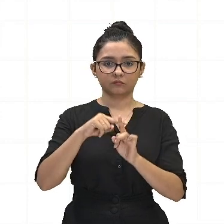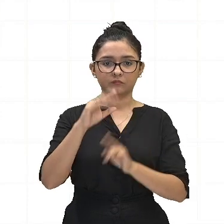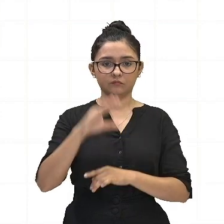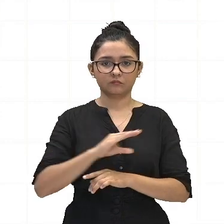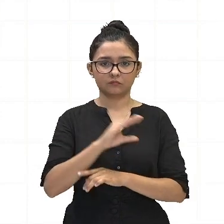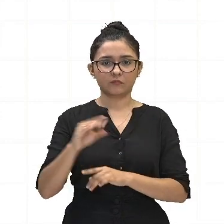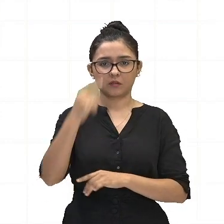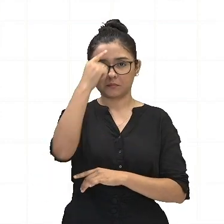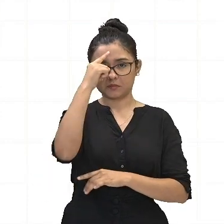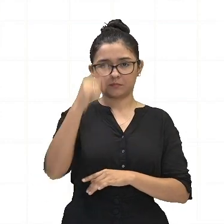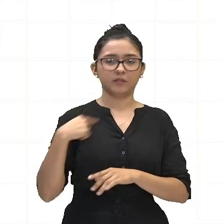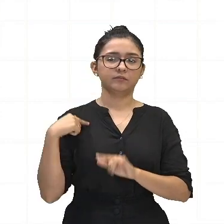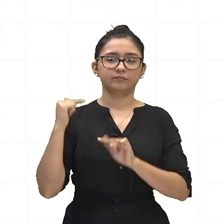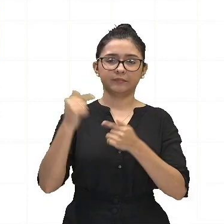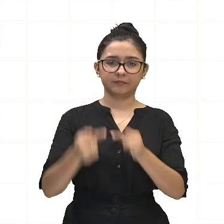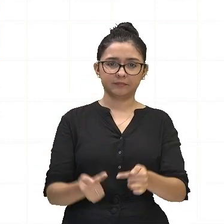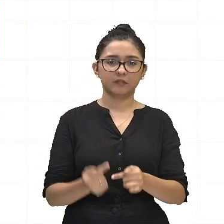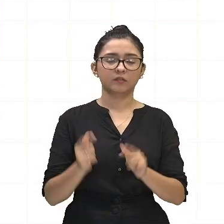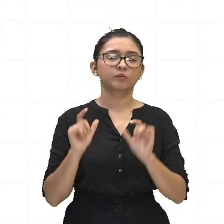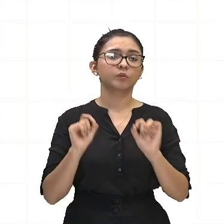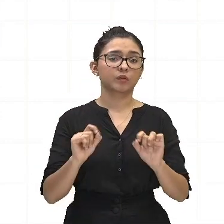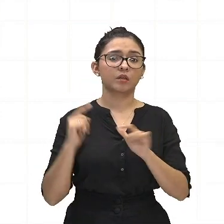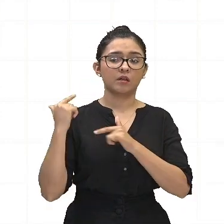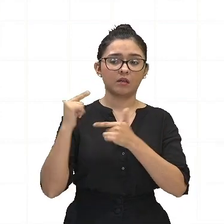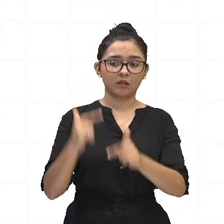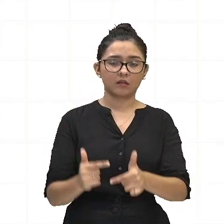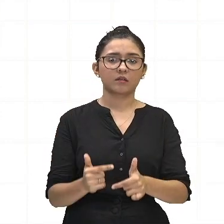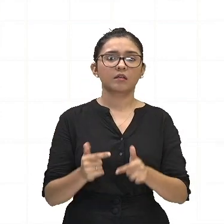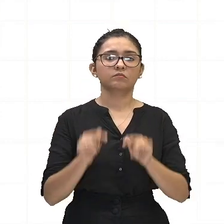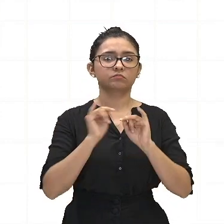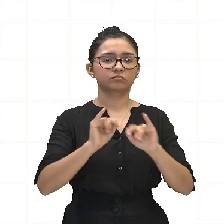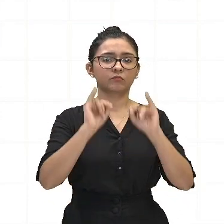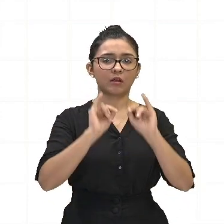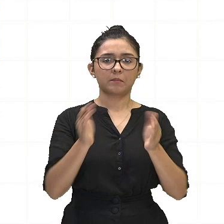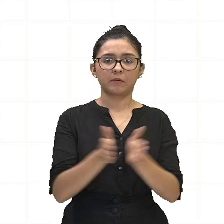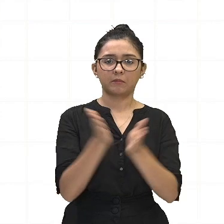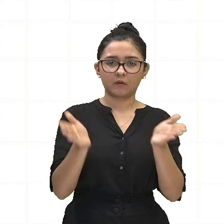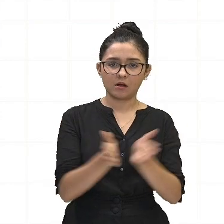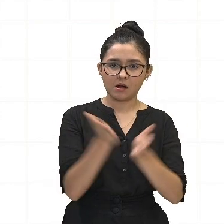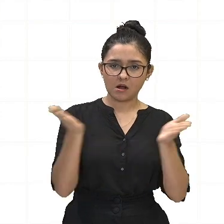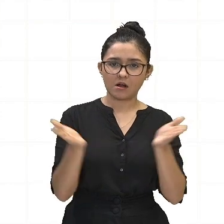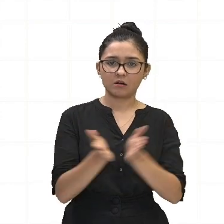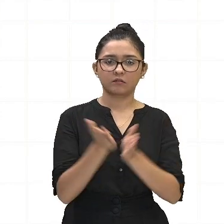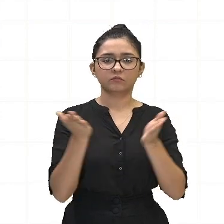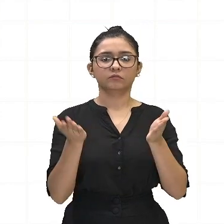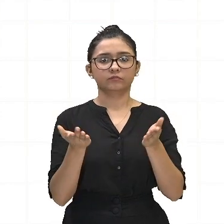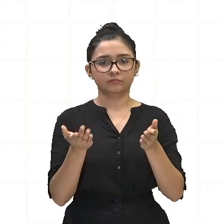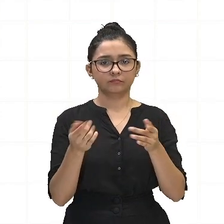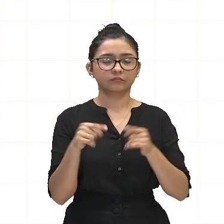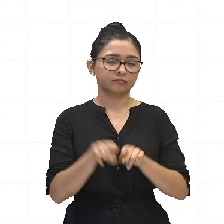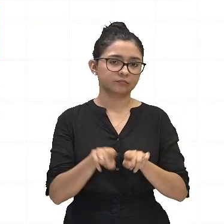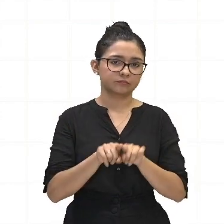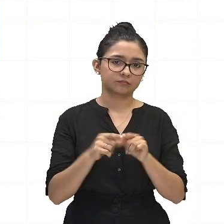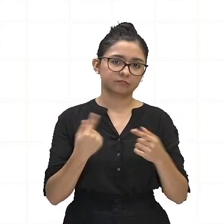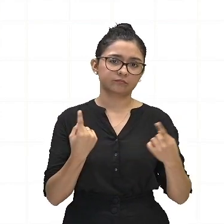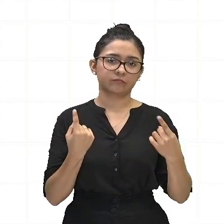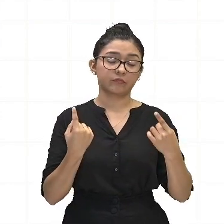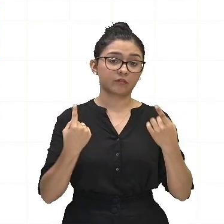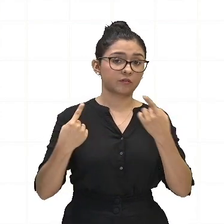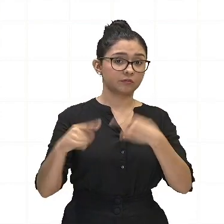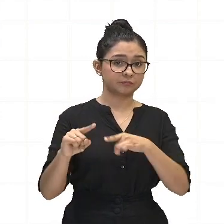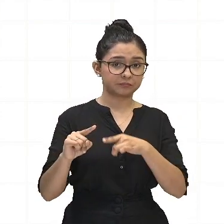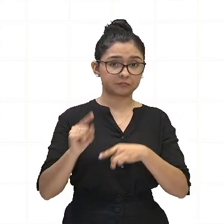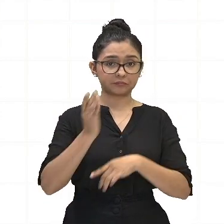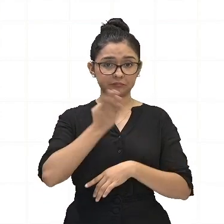pensamento tradicional que pregava a pobreza, que vai pregar ali a avareza, que vai ser contra a